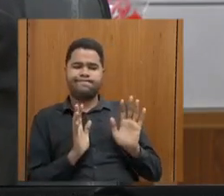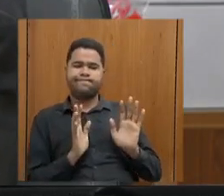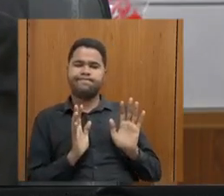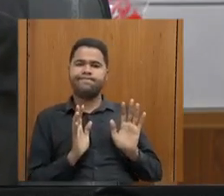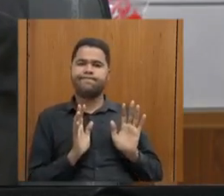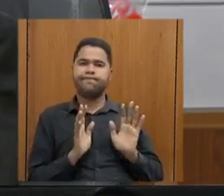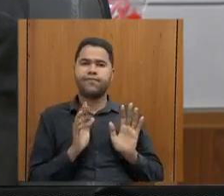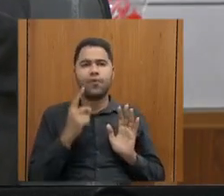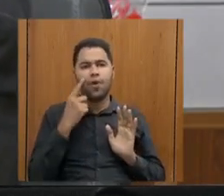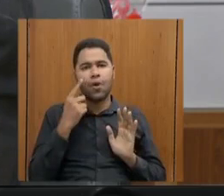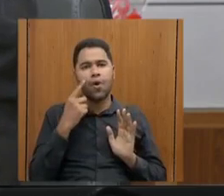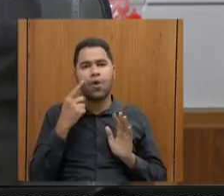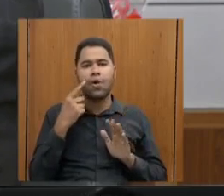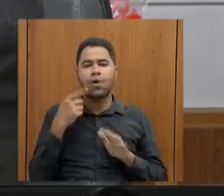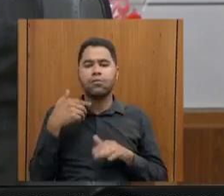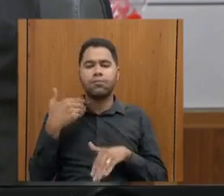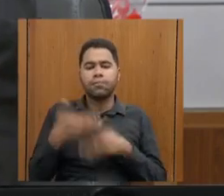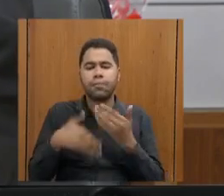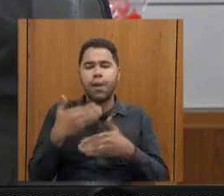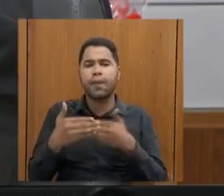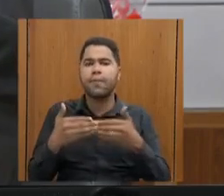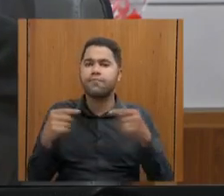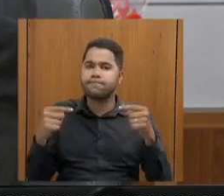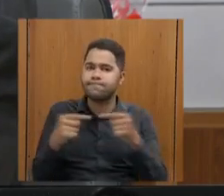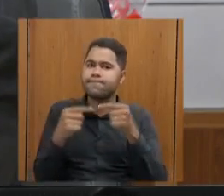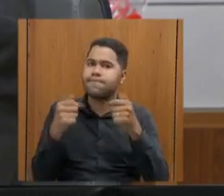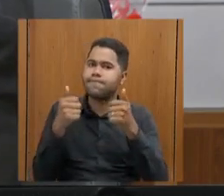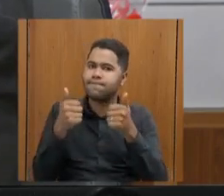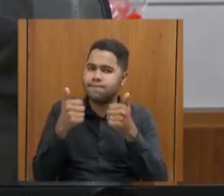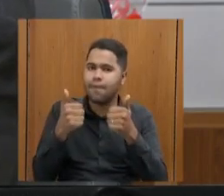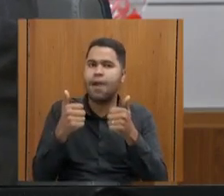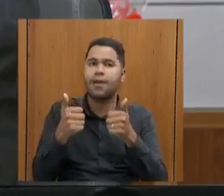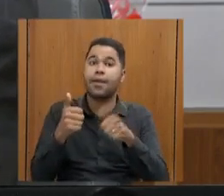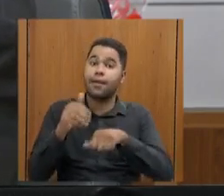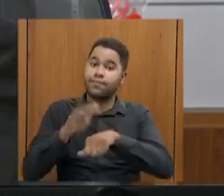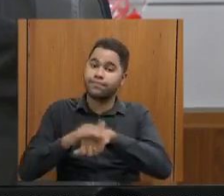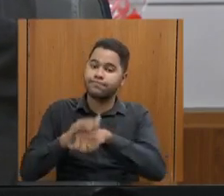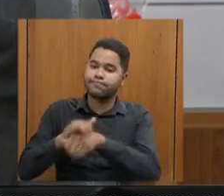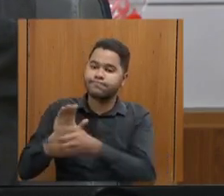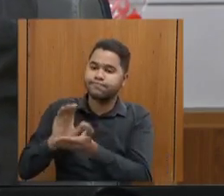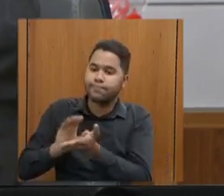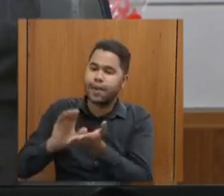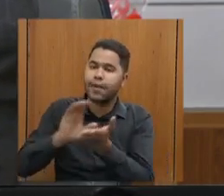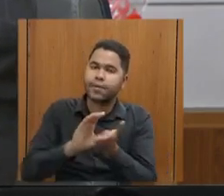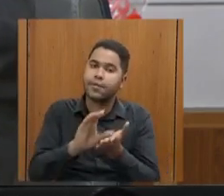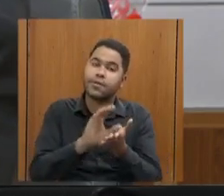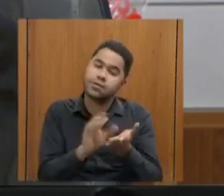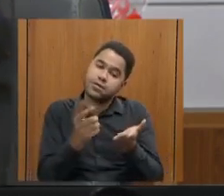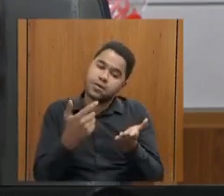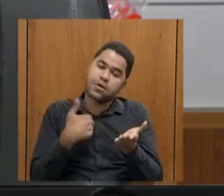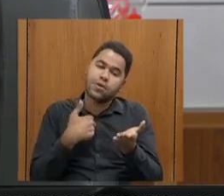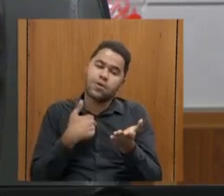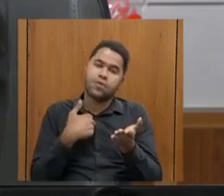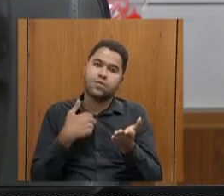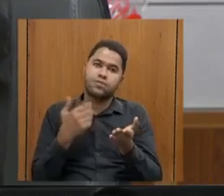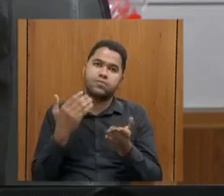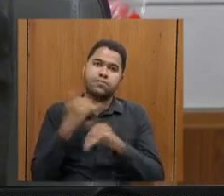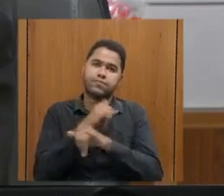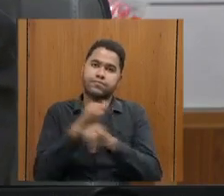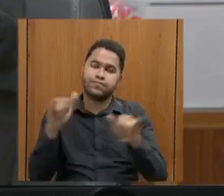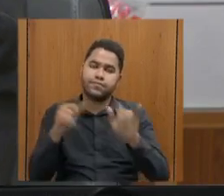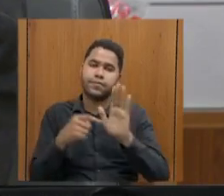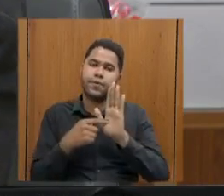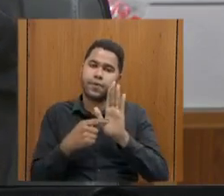e tô olhando o crescimento saudável da economia e através do investimento só impressão que eu coloco já